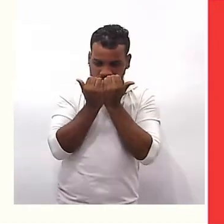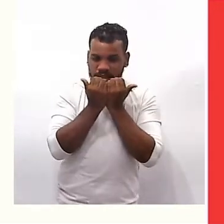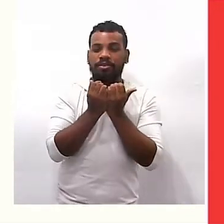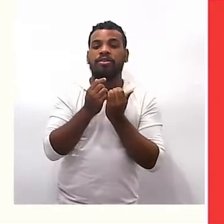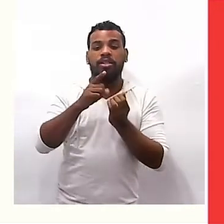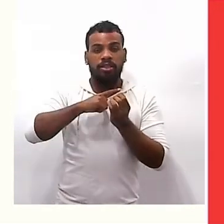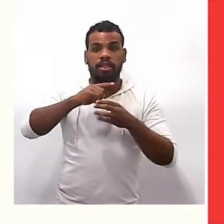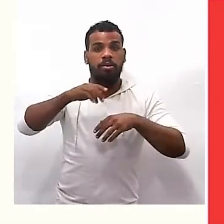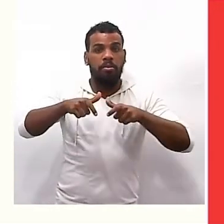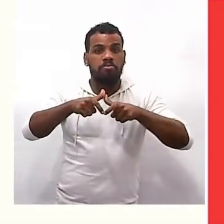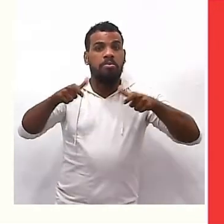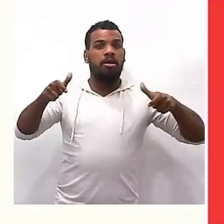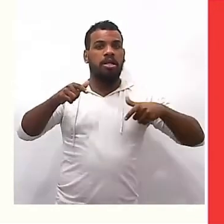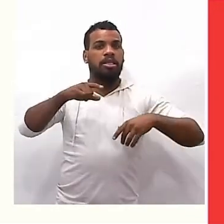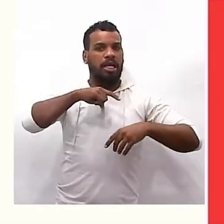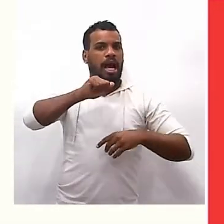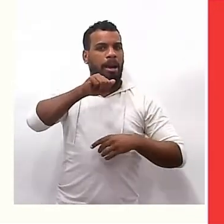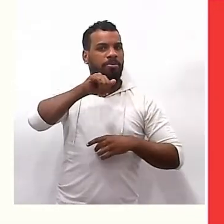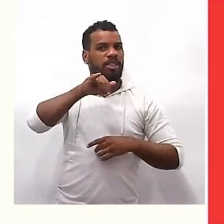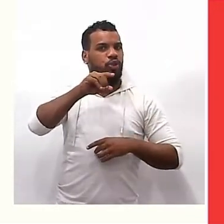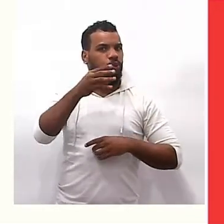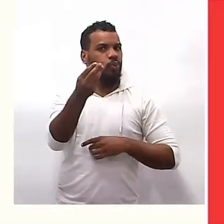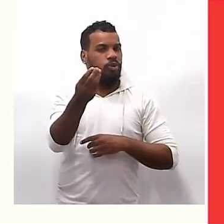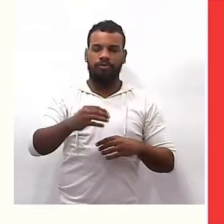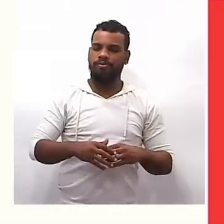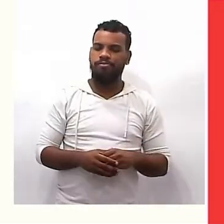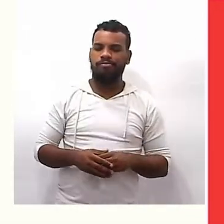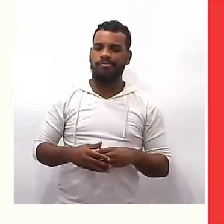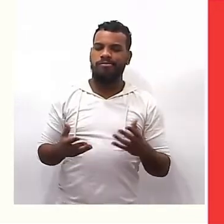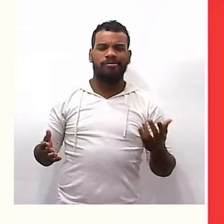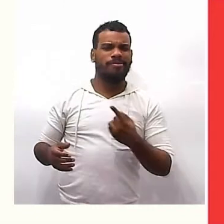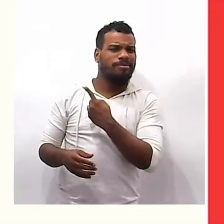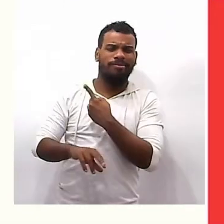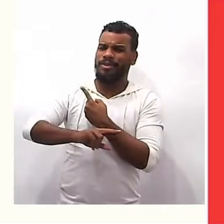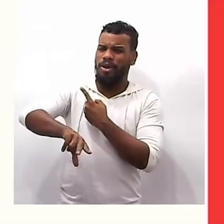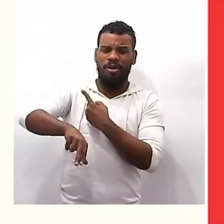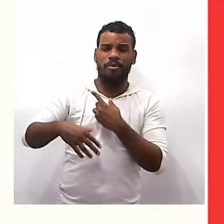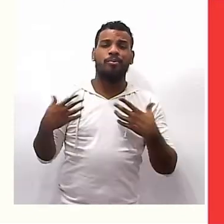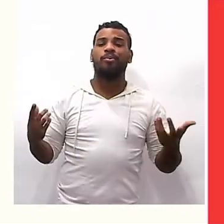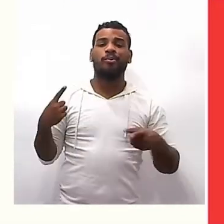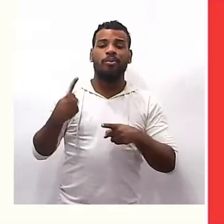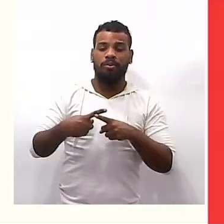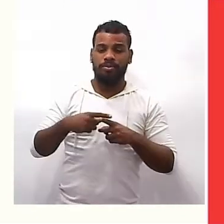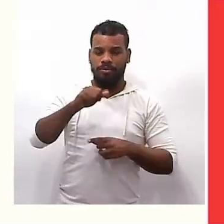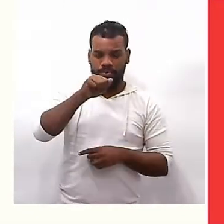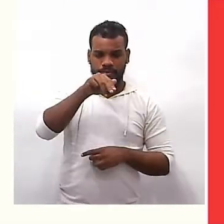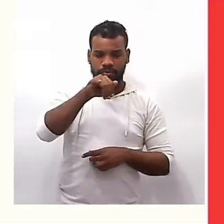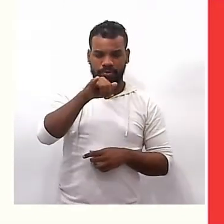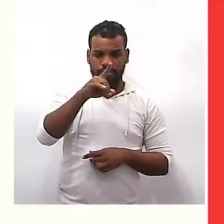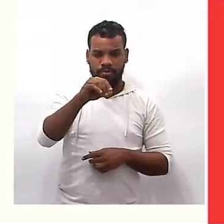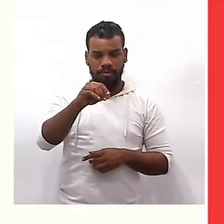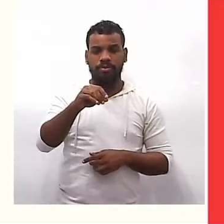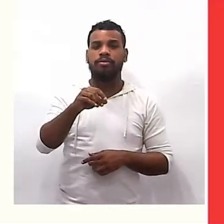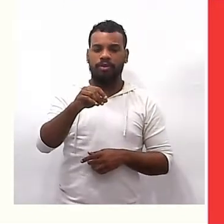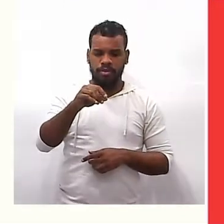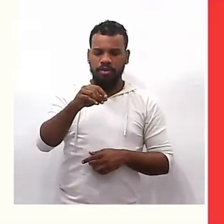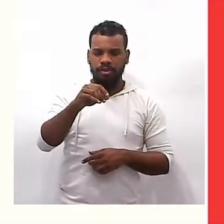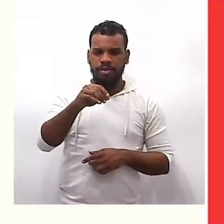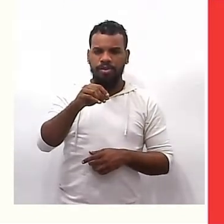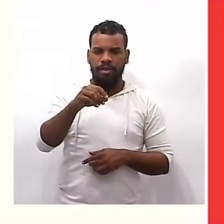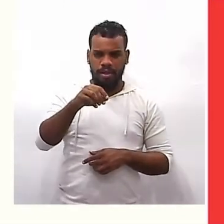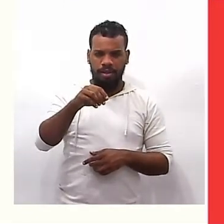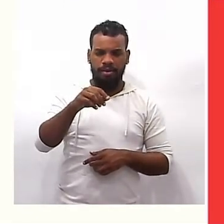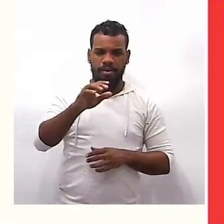com alto teor de amido. Olhe, não pode ser isso aí, porque o que é que acontece? O amido, por mais que ele